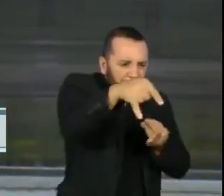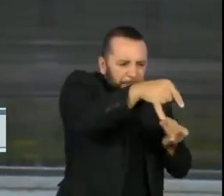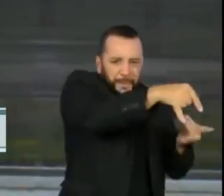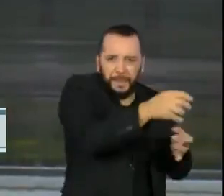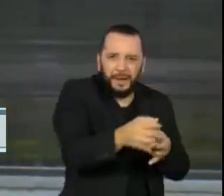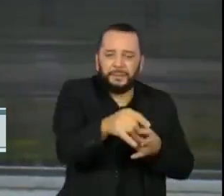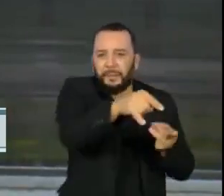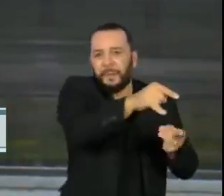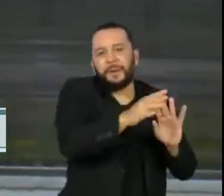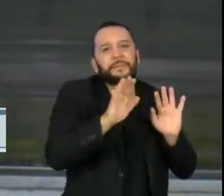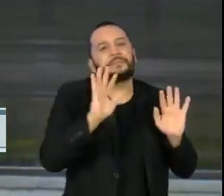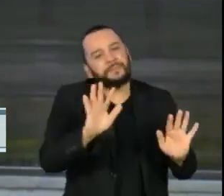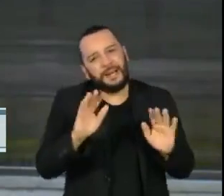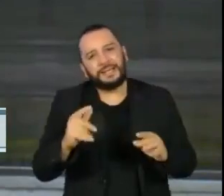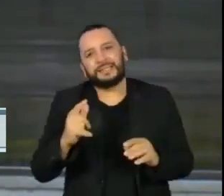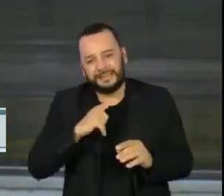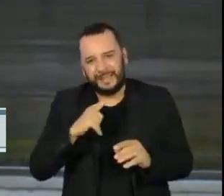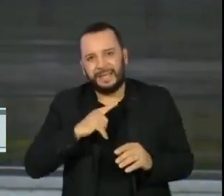assim, todos